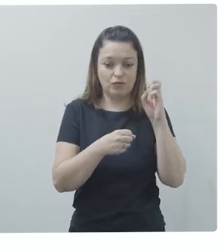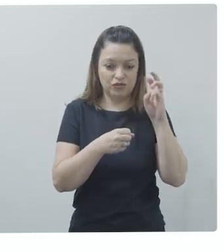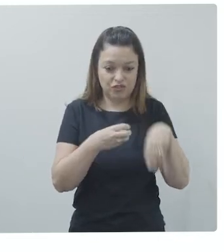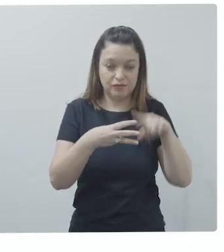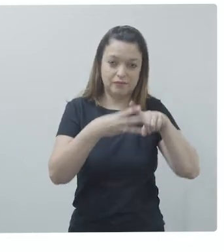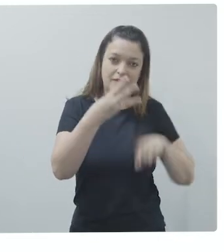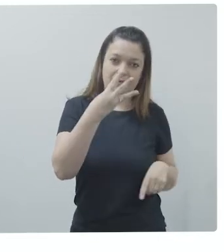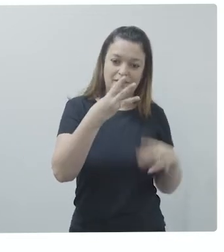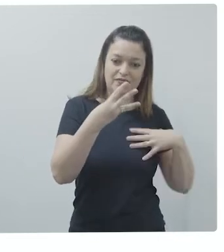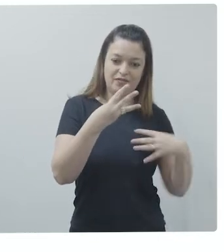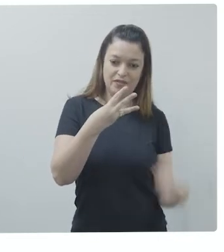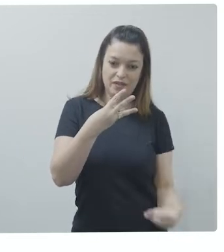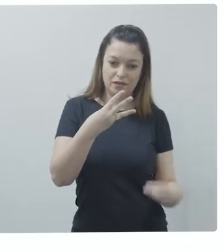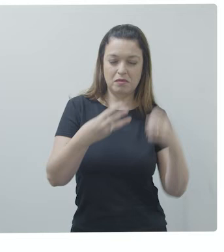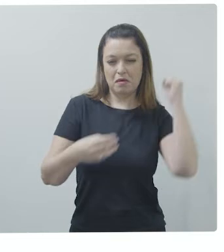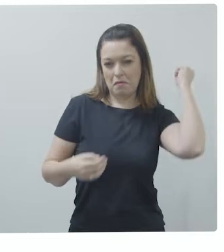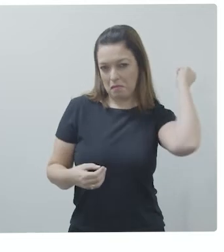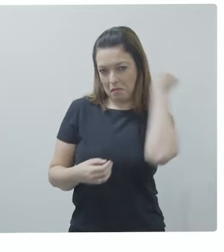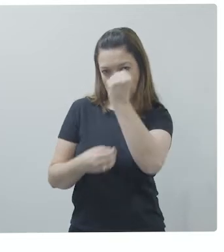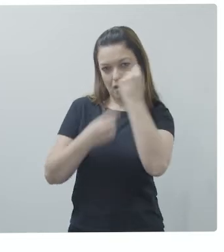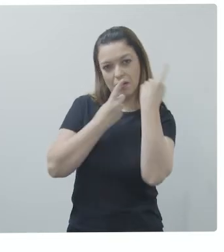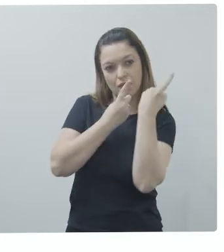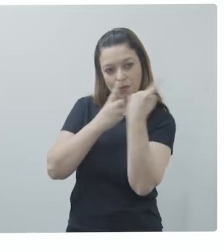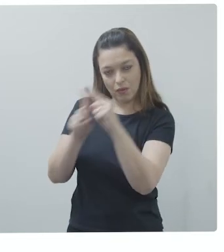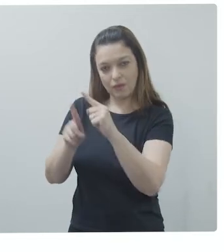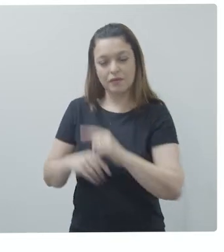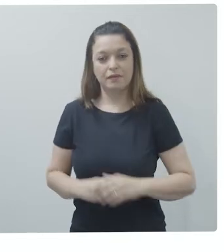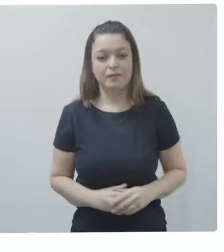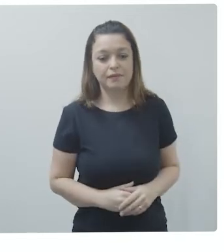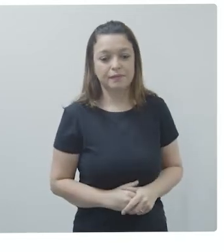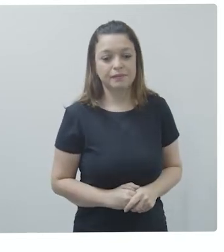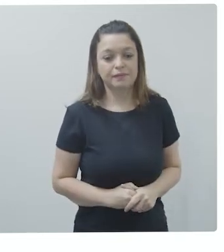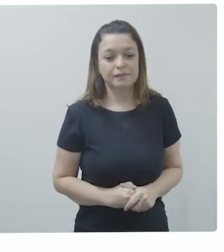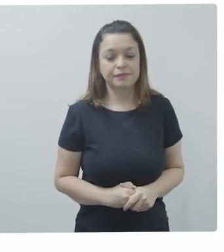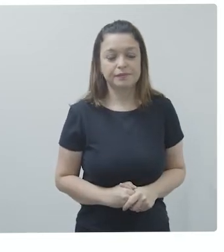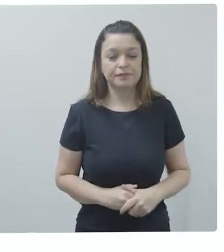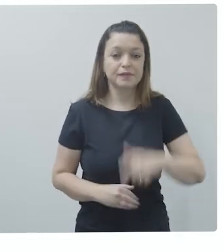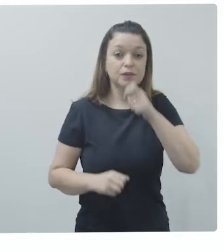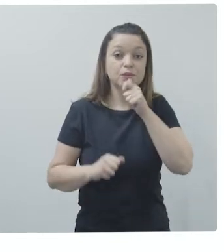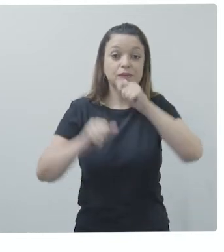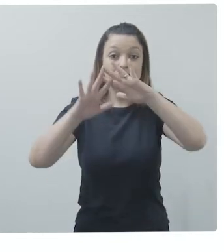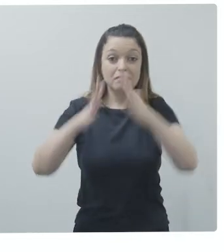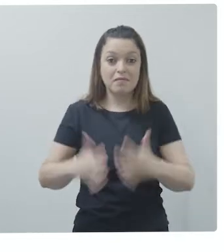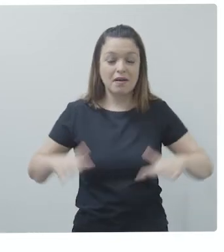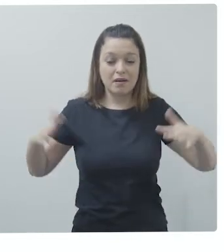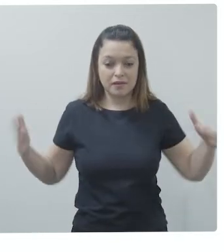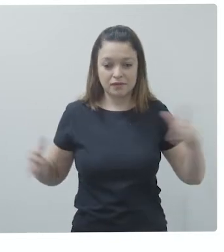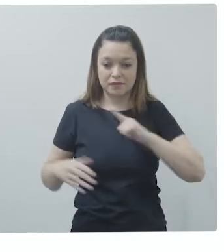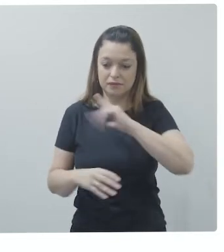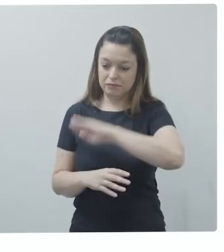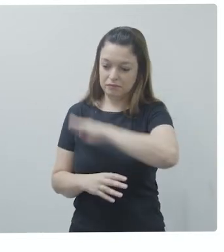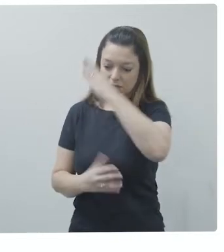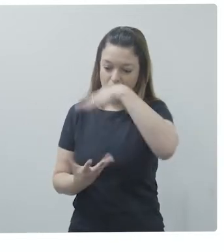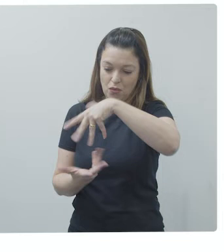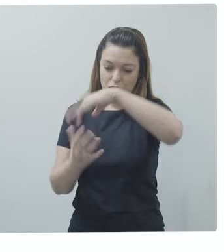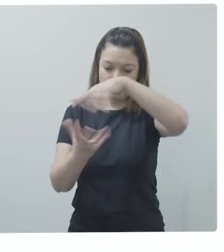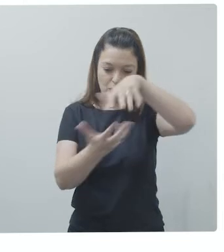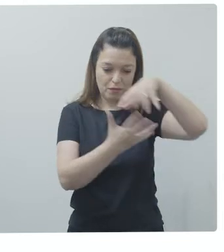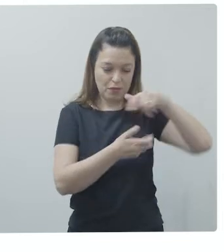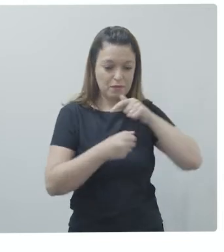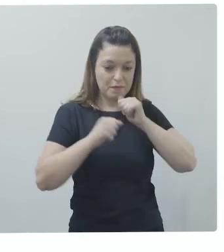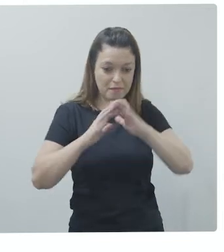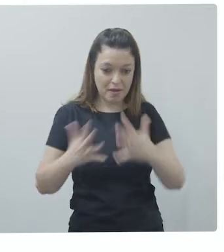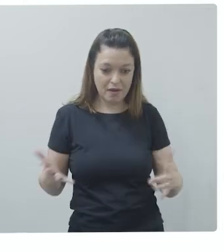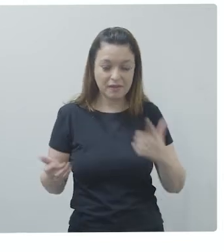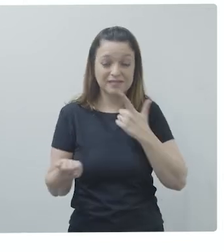Vê durante a batalha contra o gigante. Os mares que rodeiam os mundos são o sangue e